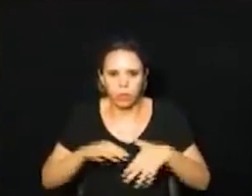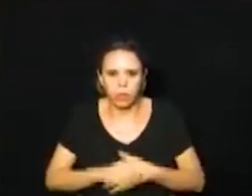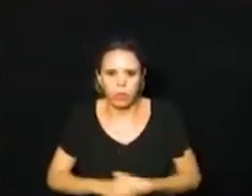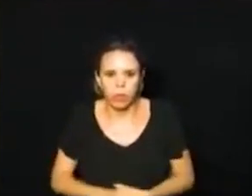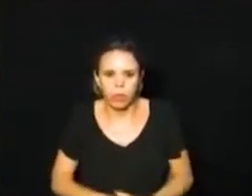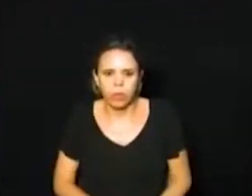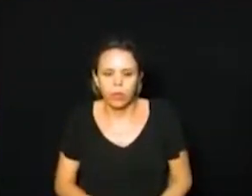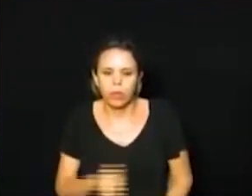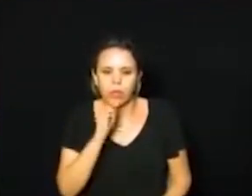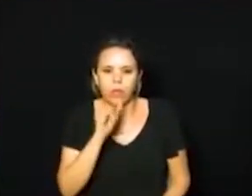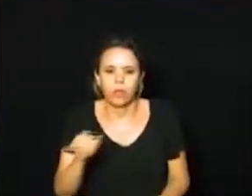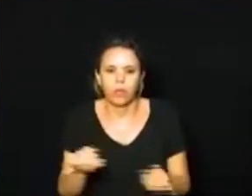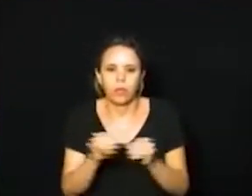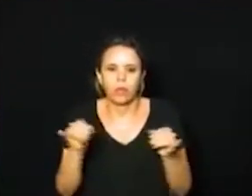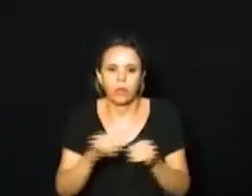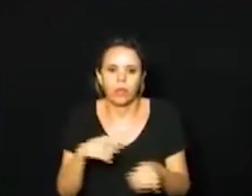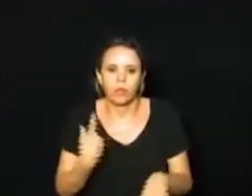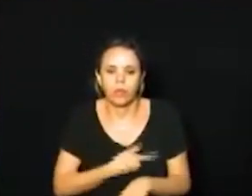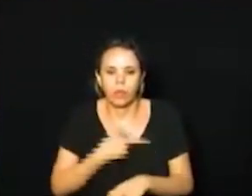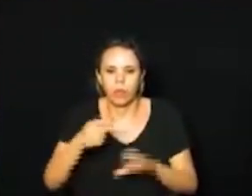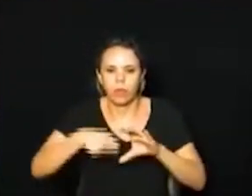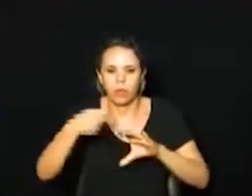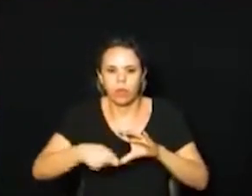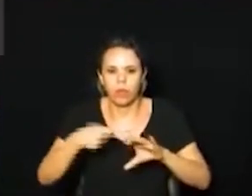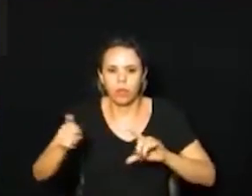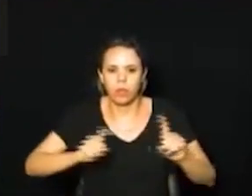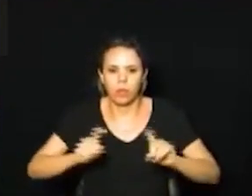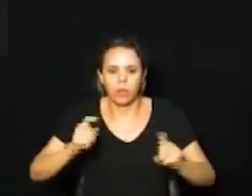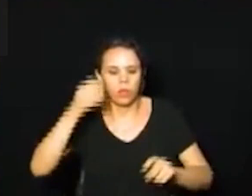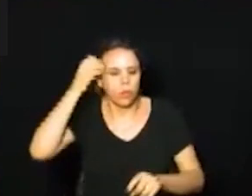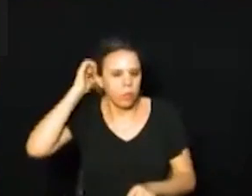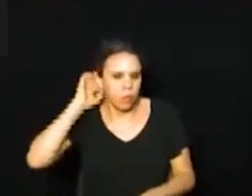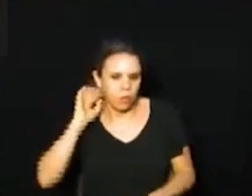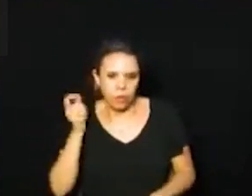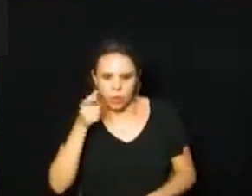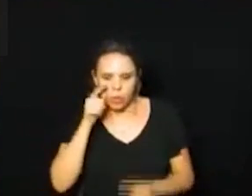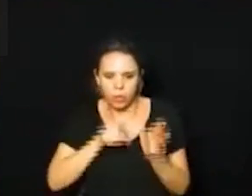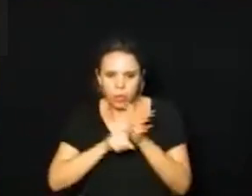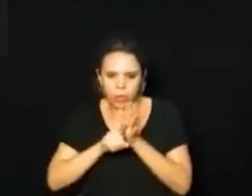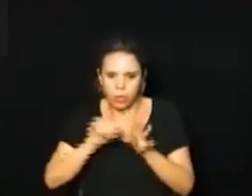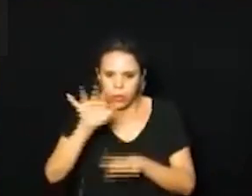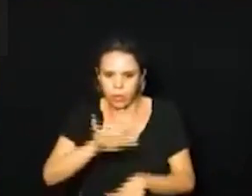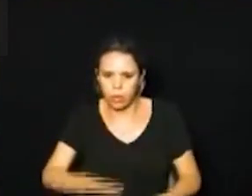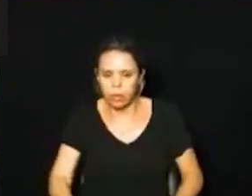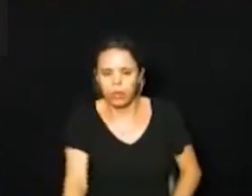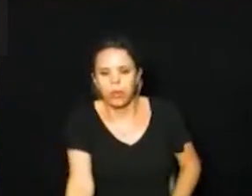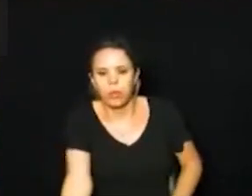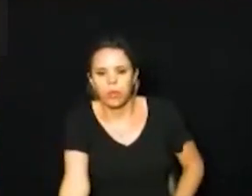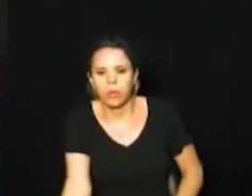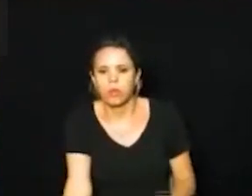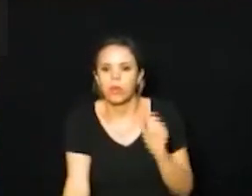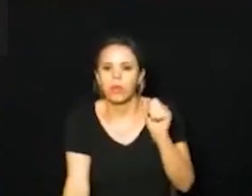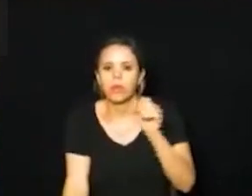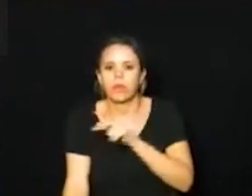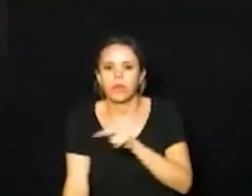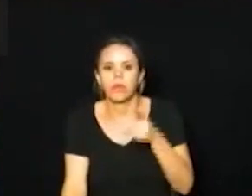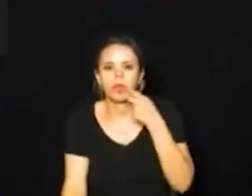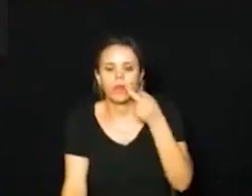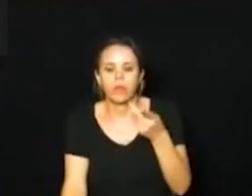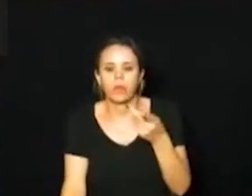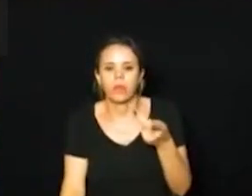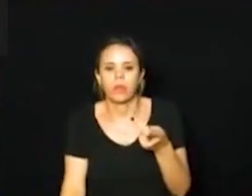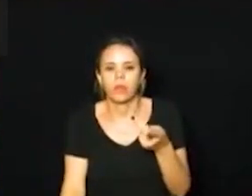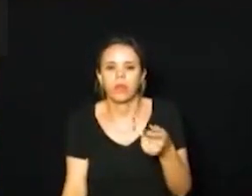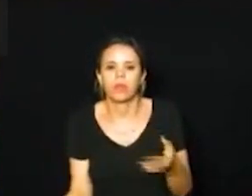plateia disse uma besteira nós estamos gravando a sessão nós vamos buscar o que que ele falou